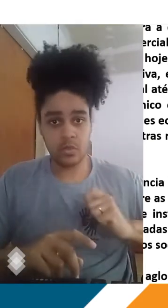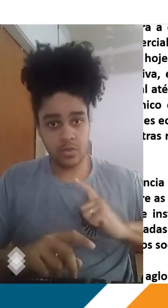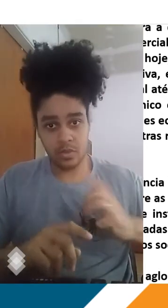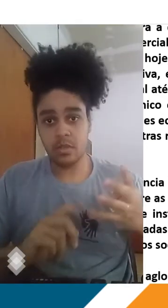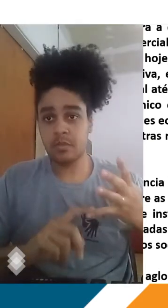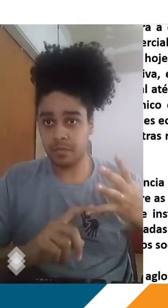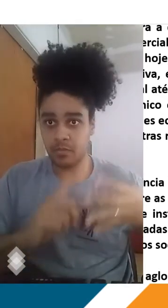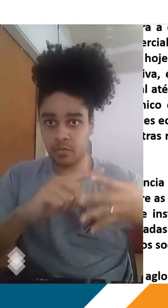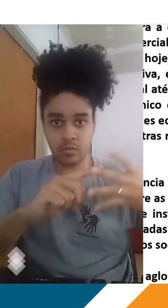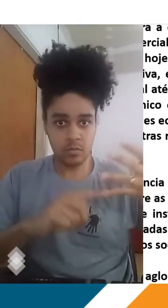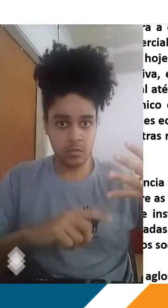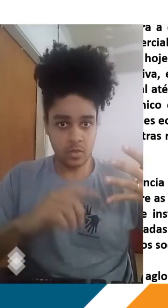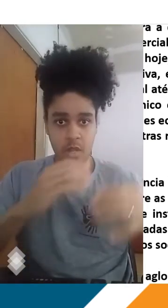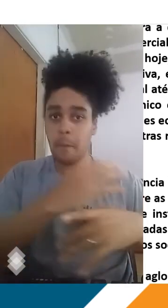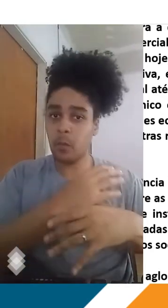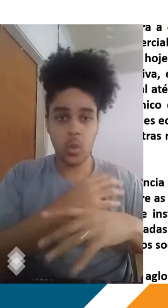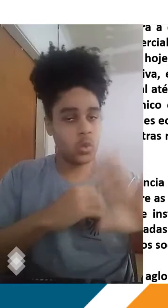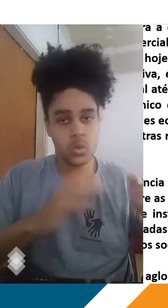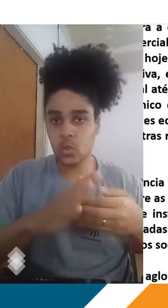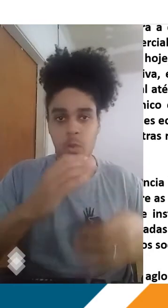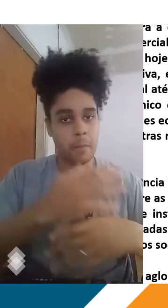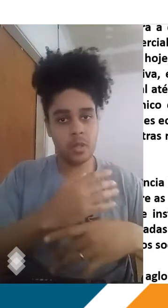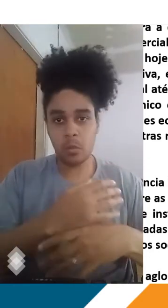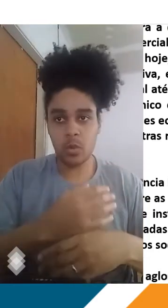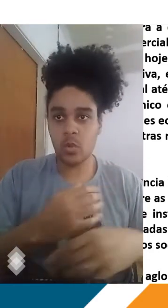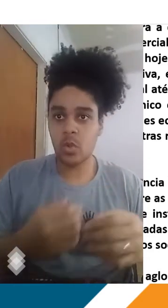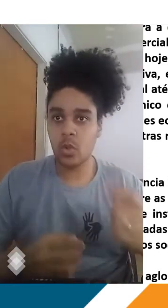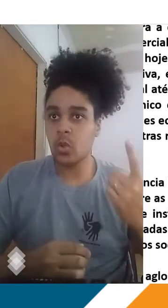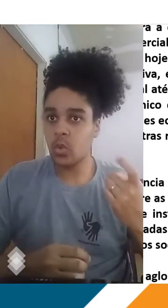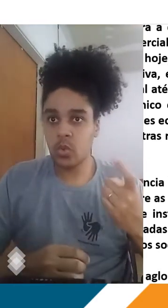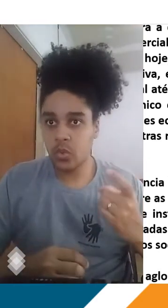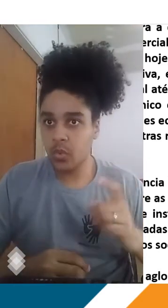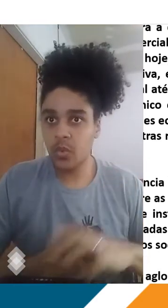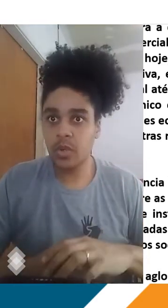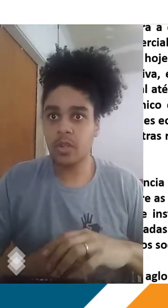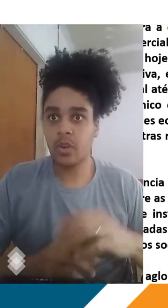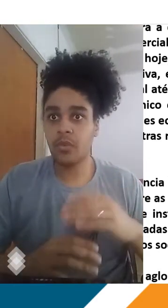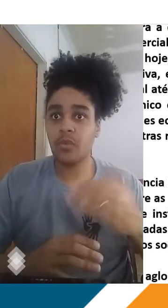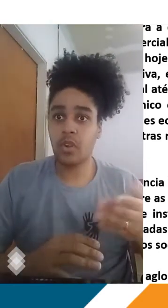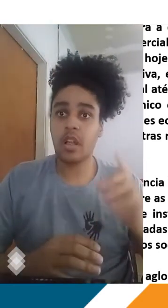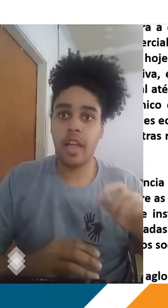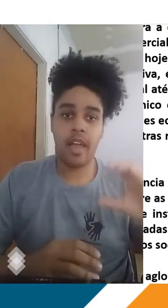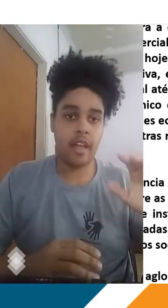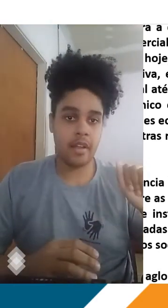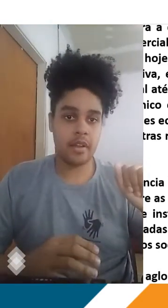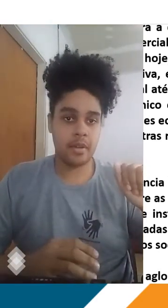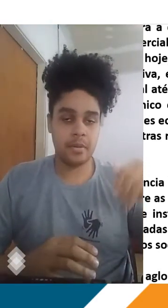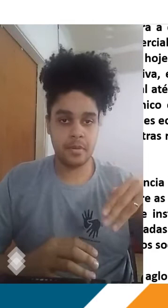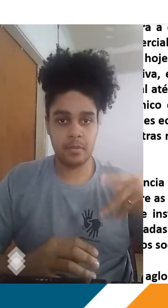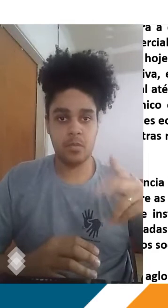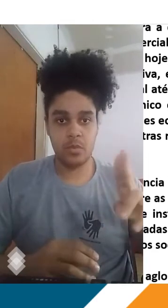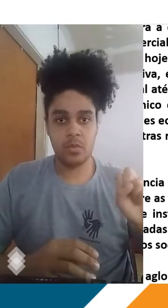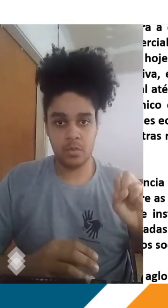Gonçalo, região metropolitana. O único município que fica fora da região metropolitana é Campos